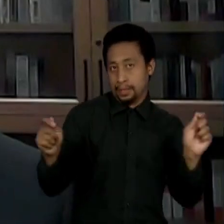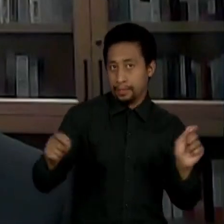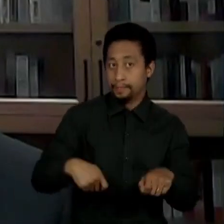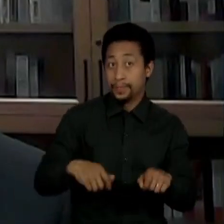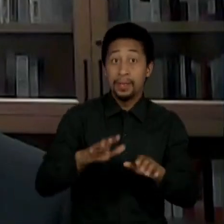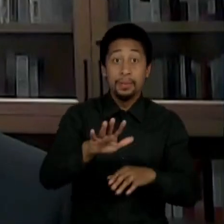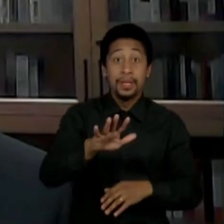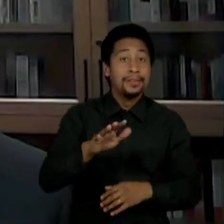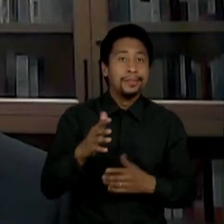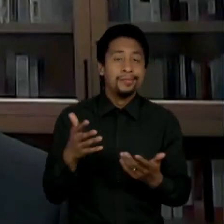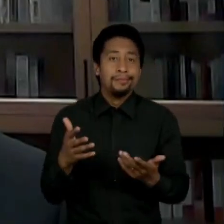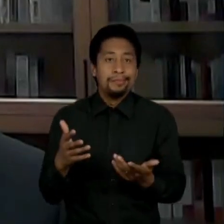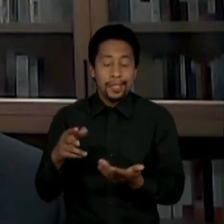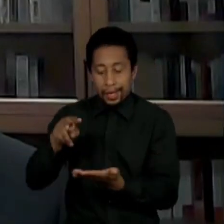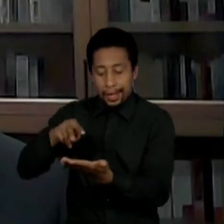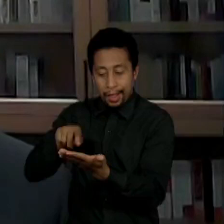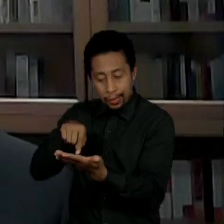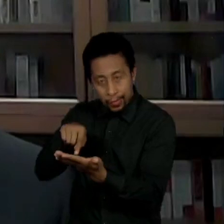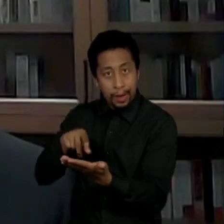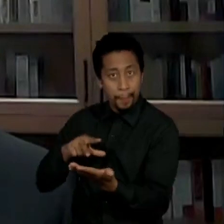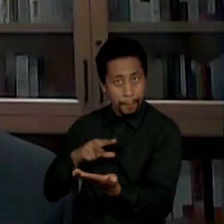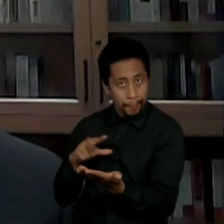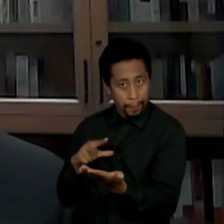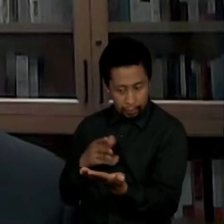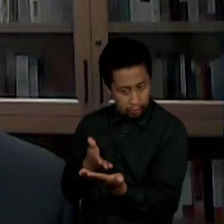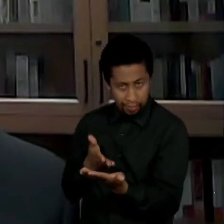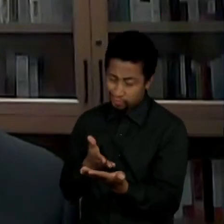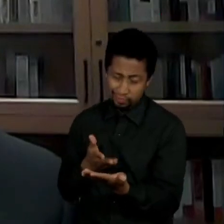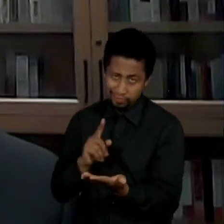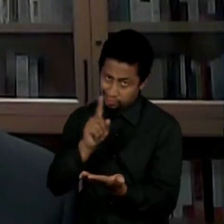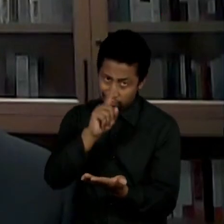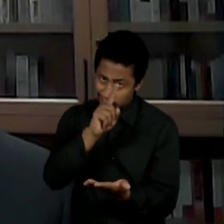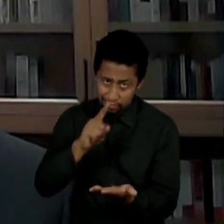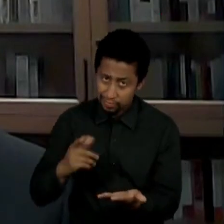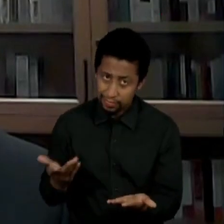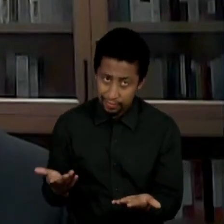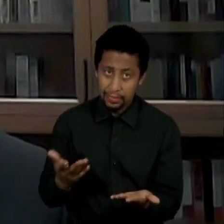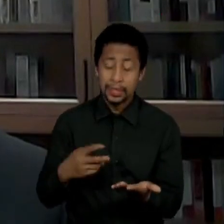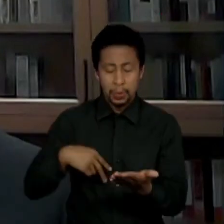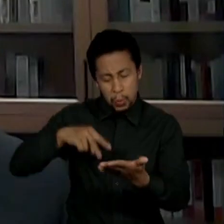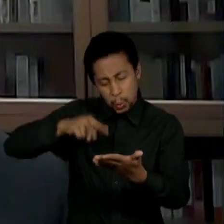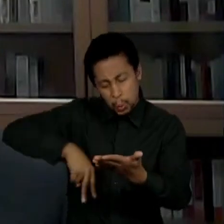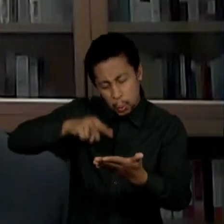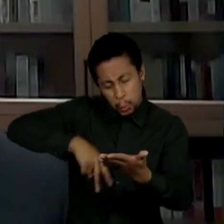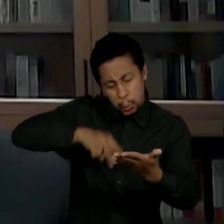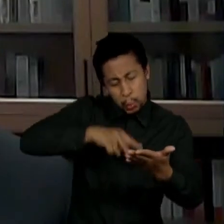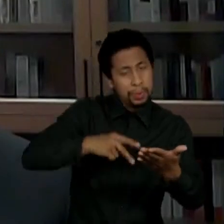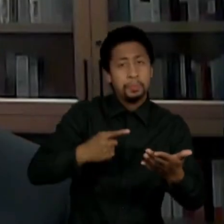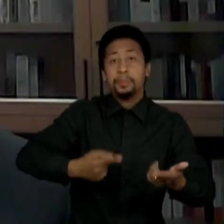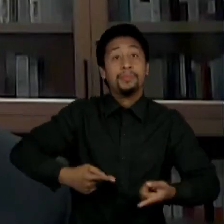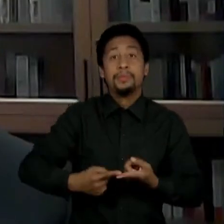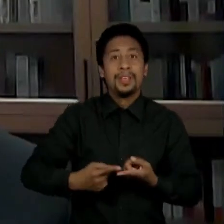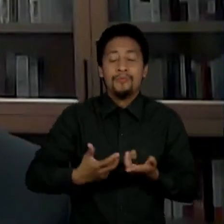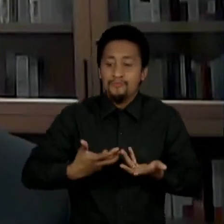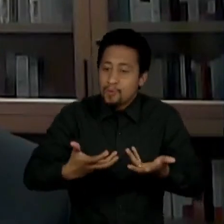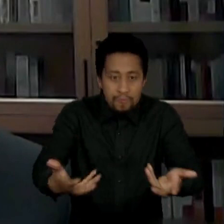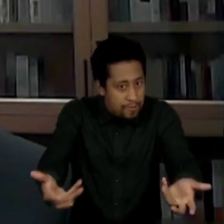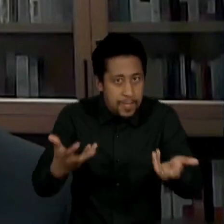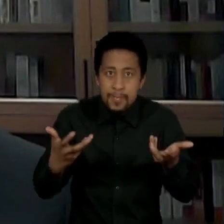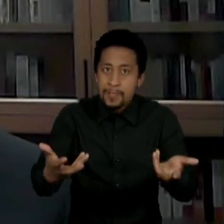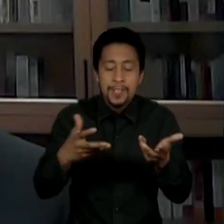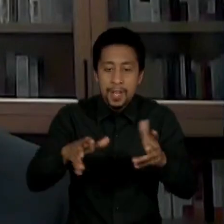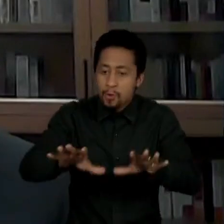de livros que me de Um... Um... was... Um...